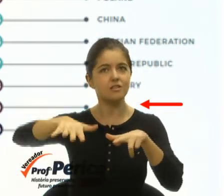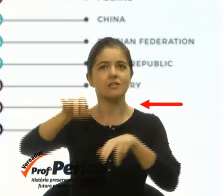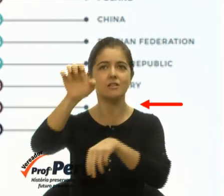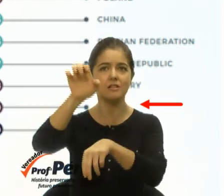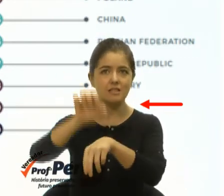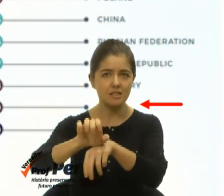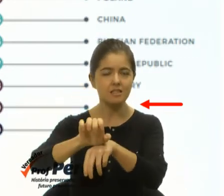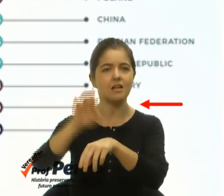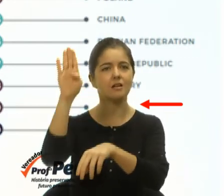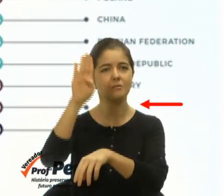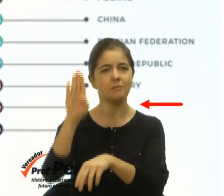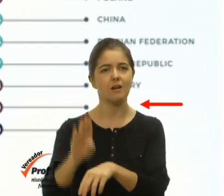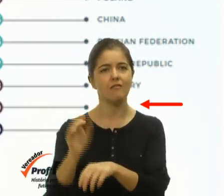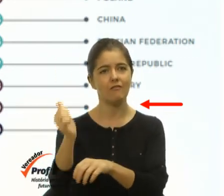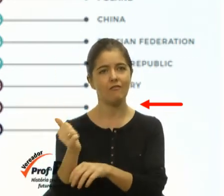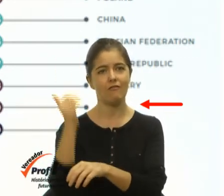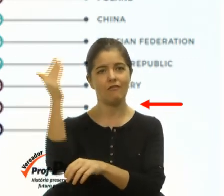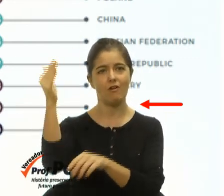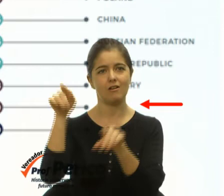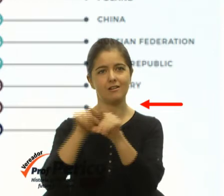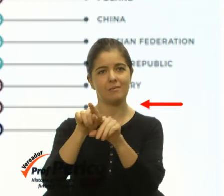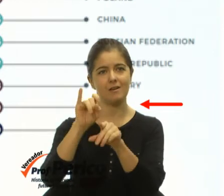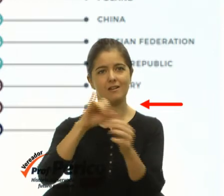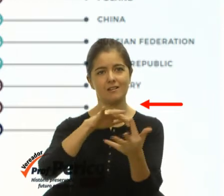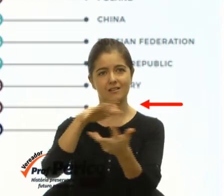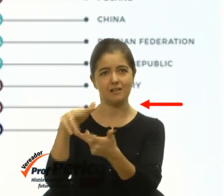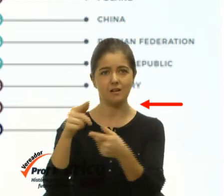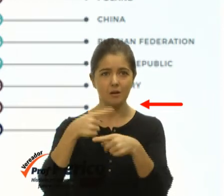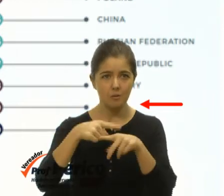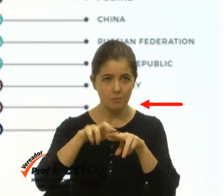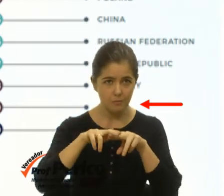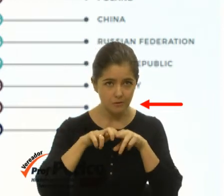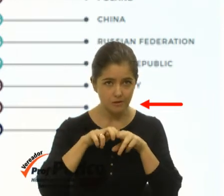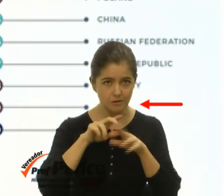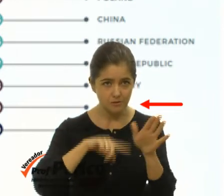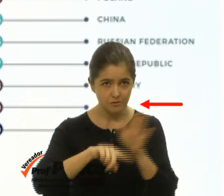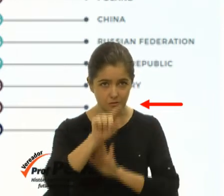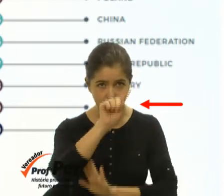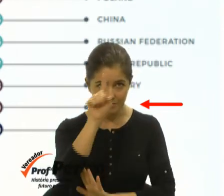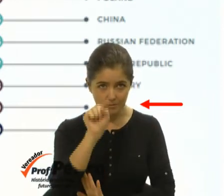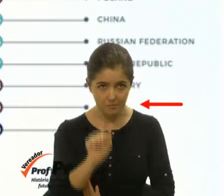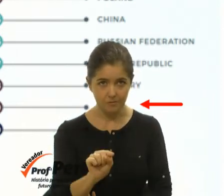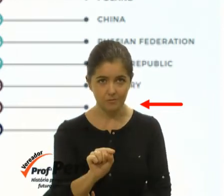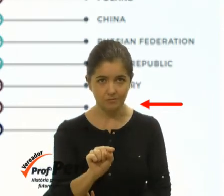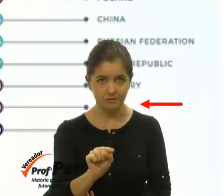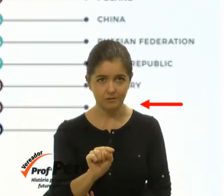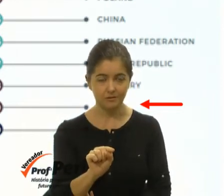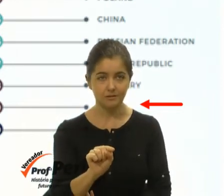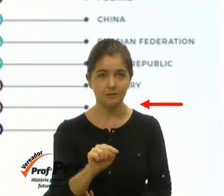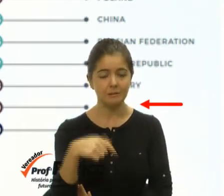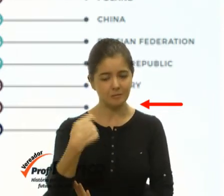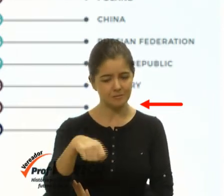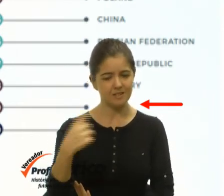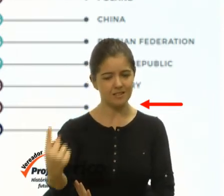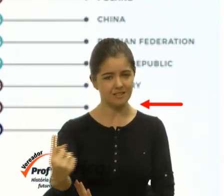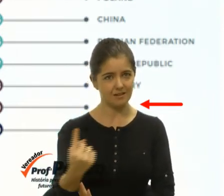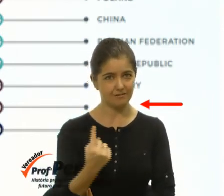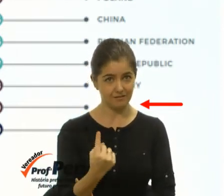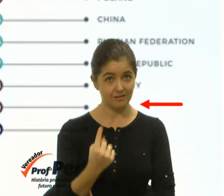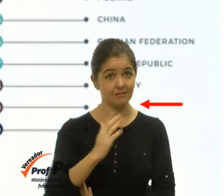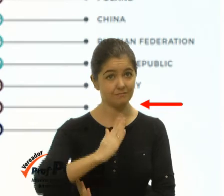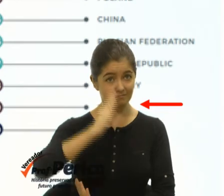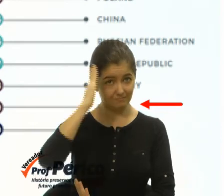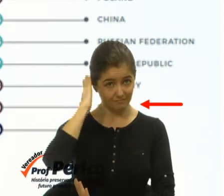nacional e internacional. Portanto, fica a pergunta aqui e que vem aqui responder o prefeito e a sua